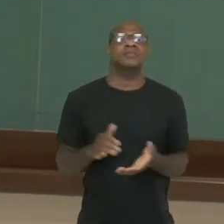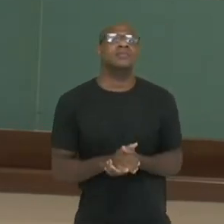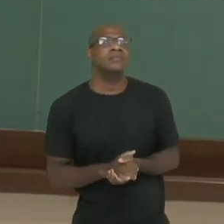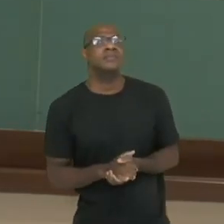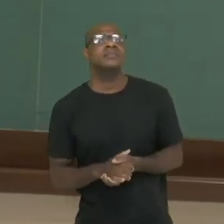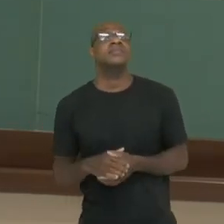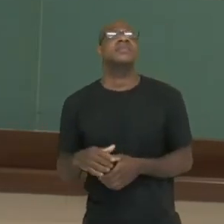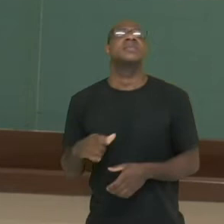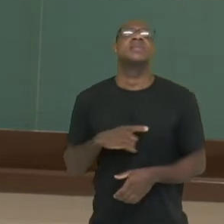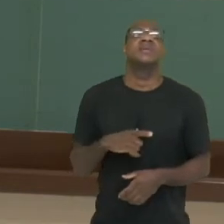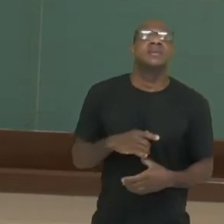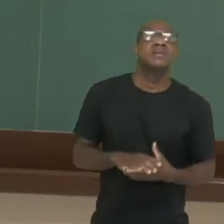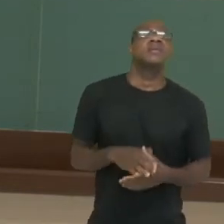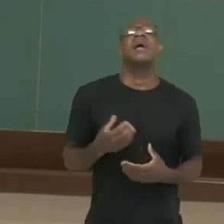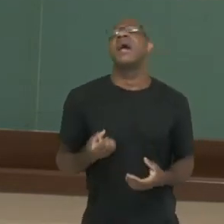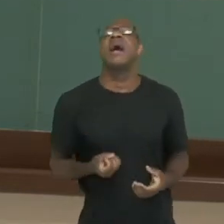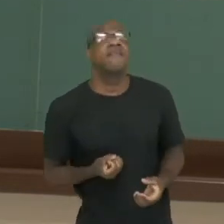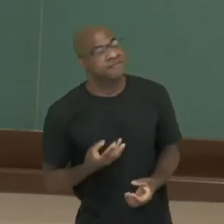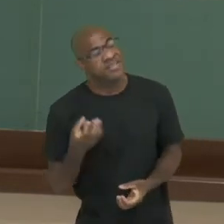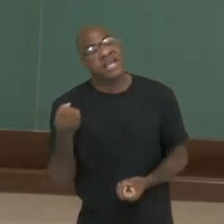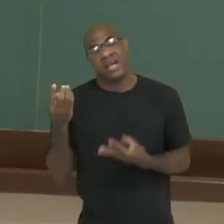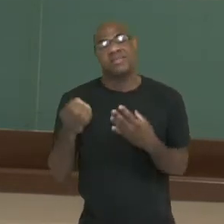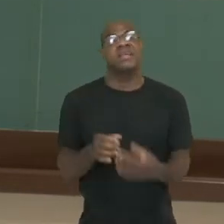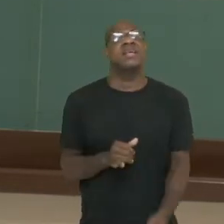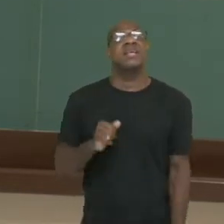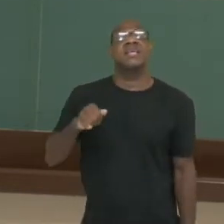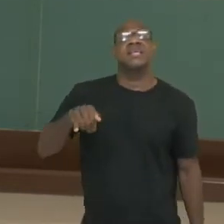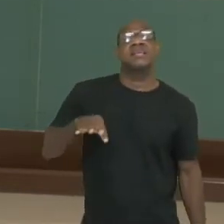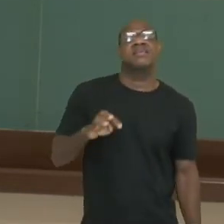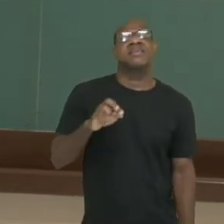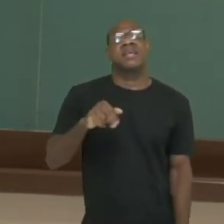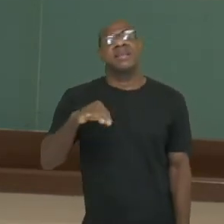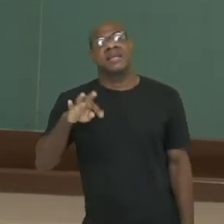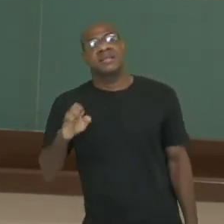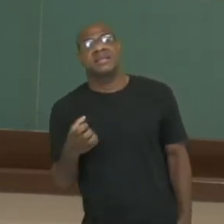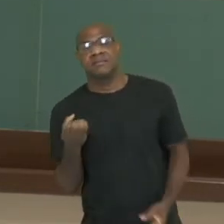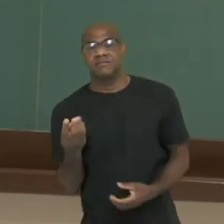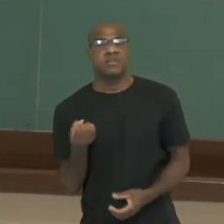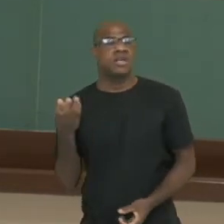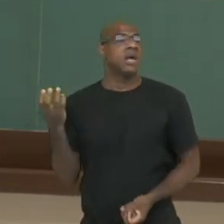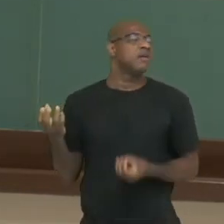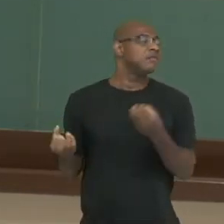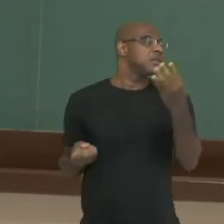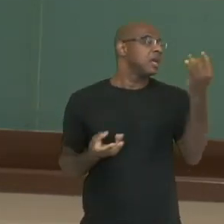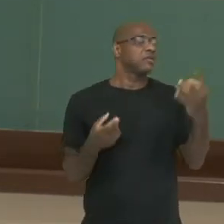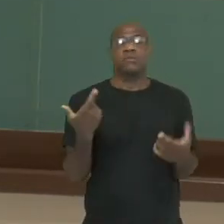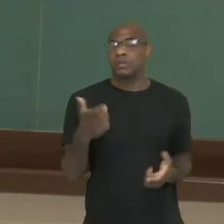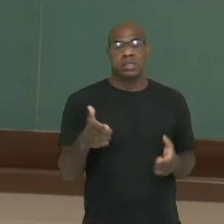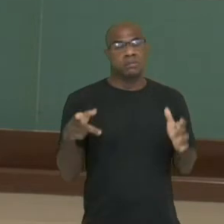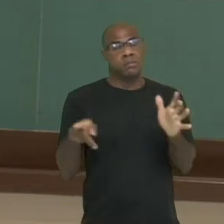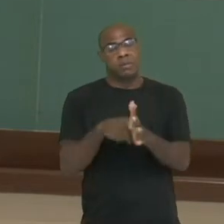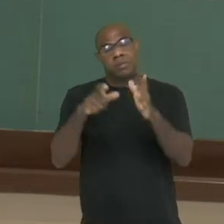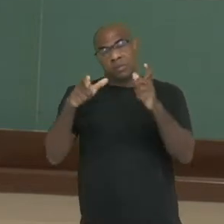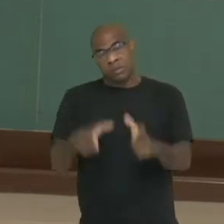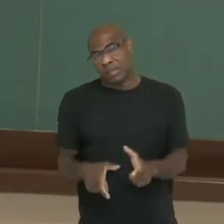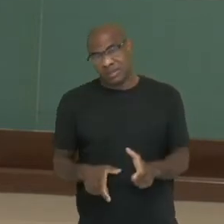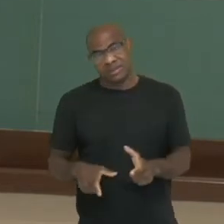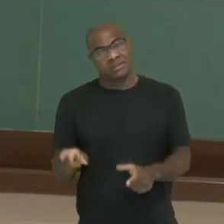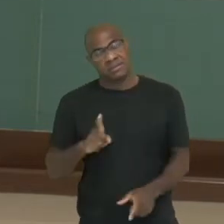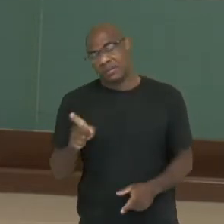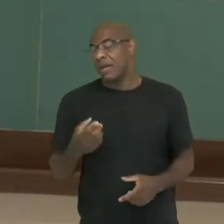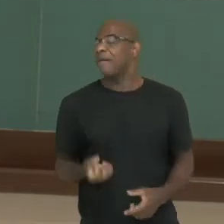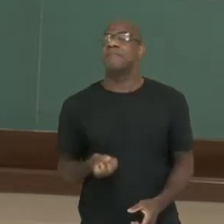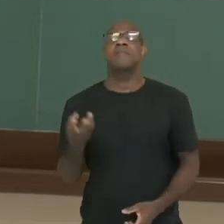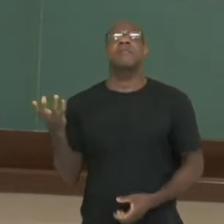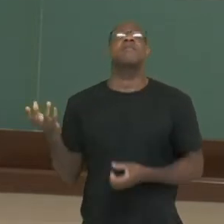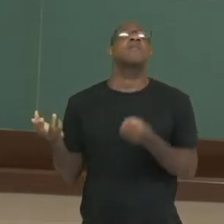teatro itinerante, que viaja de um lugar para o outro, que utiliza da comédia e personagens fixos, né? Então, quem faz o Pantaleão,